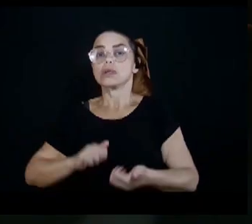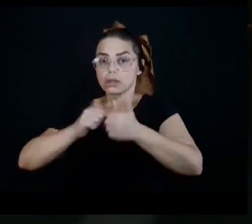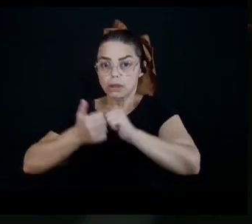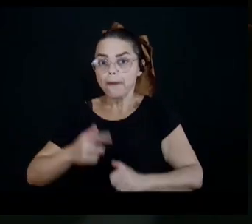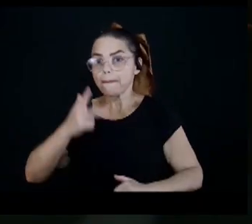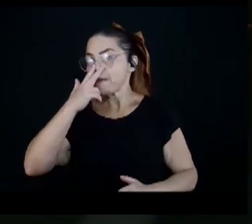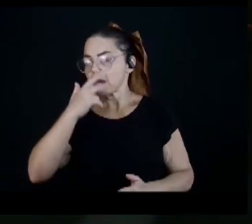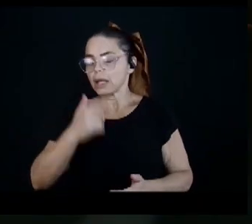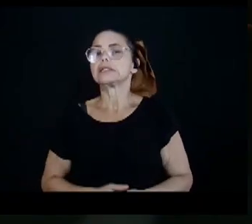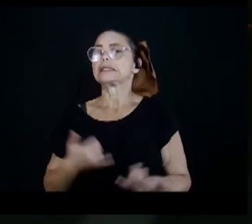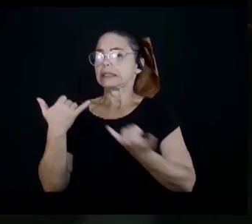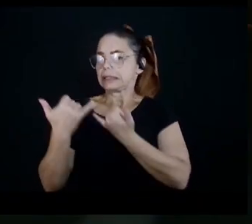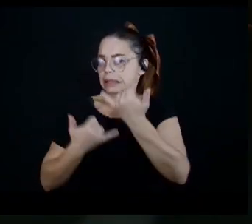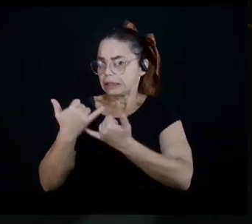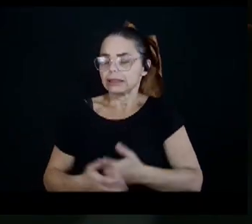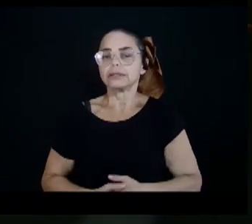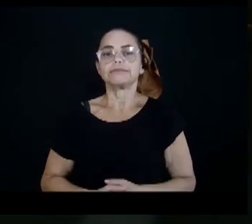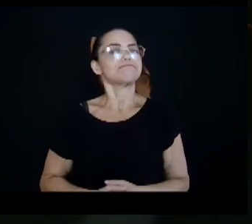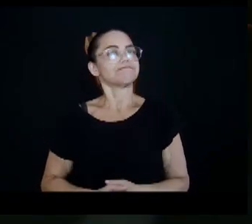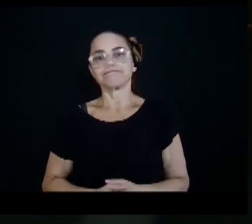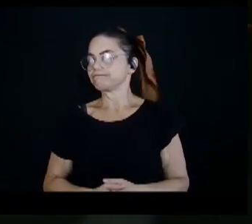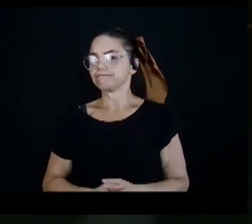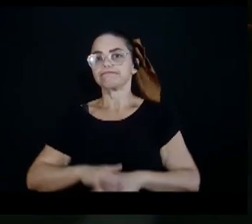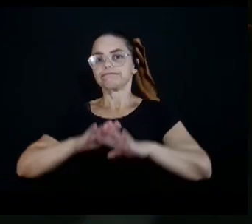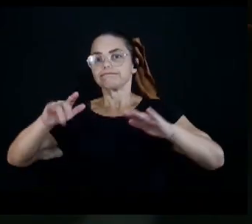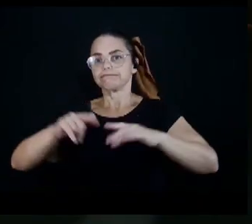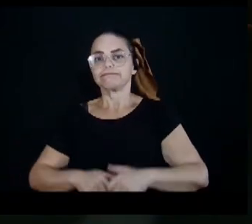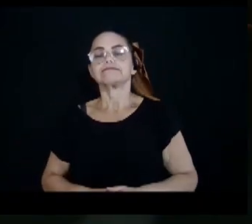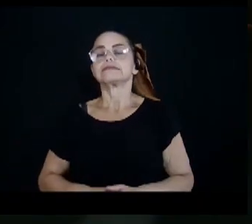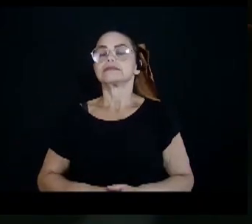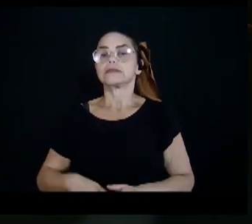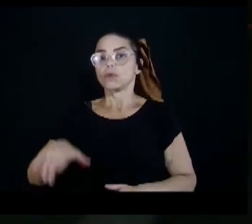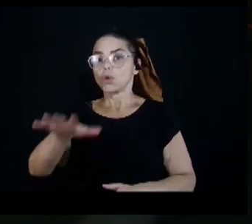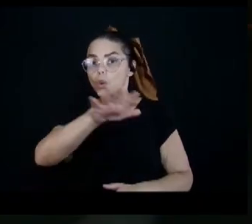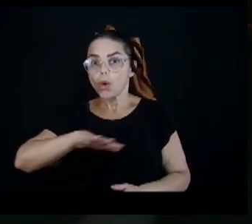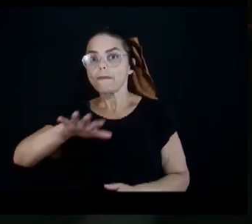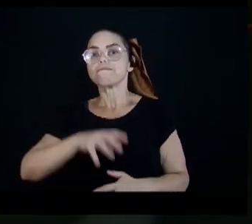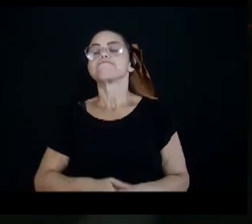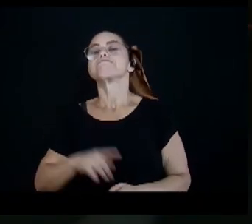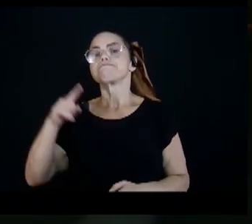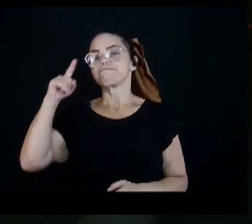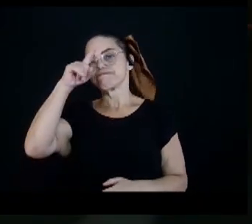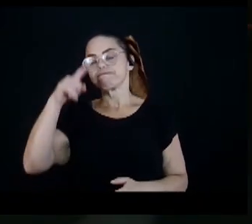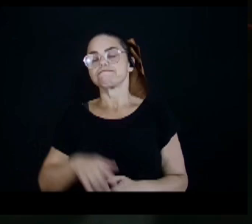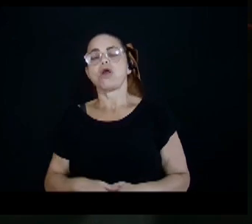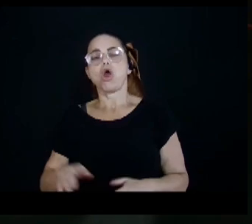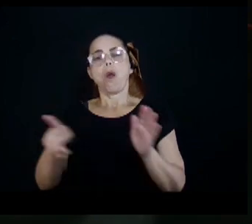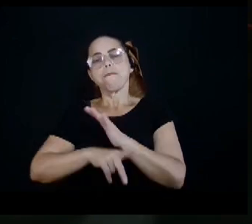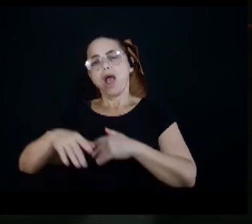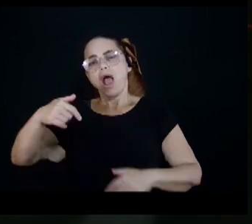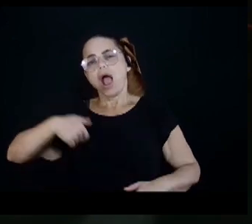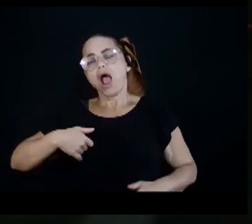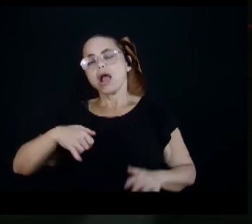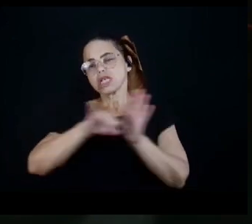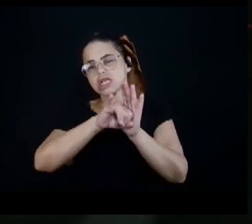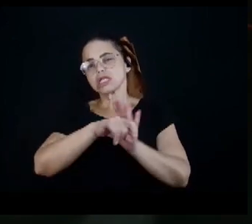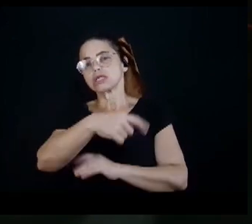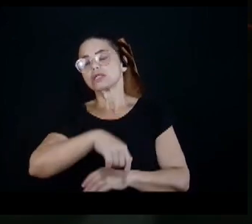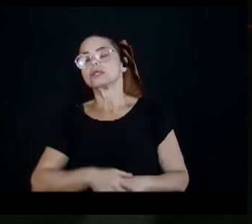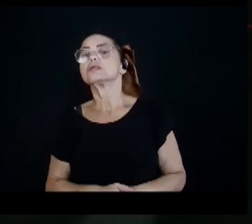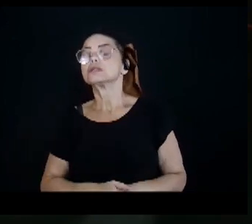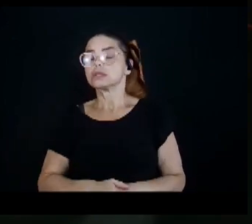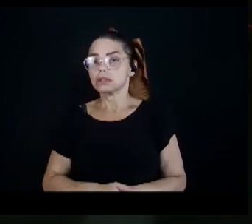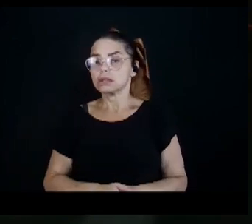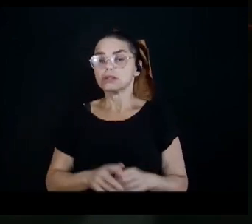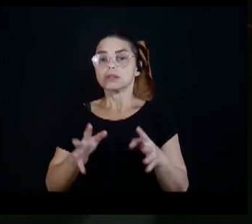brincadeira, mas para as crianças, esse espaço pode ser de pertencimento, identidade, disputa,